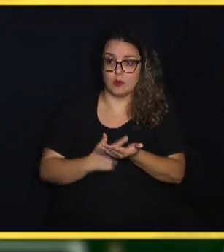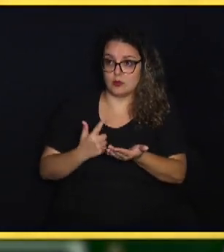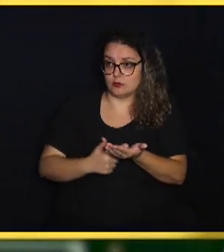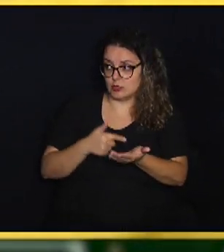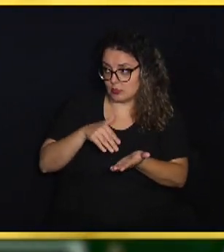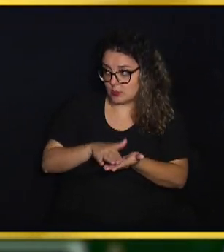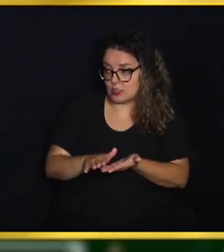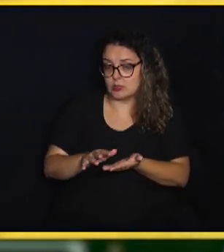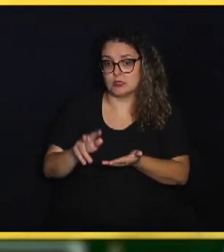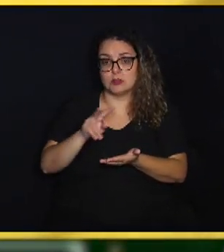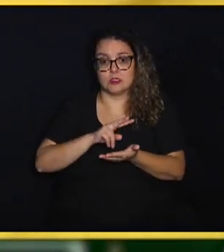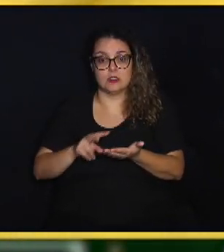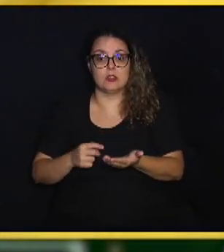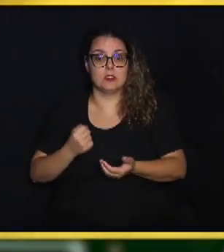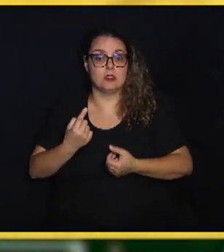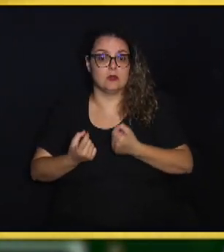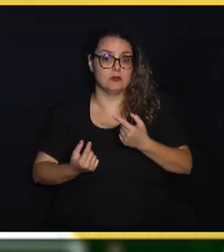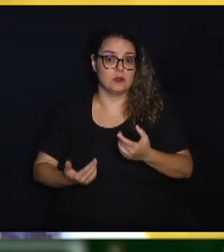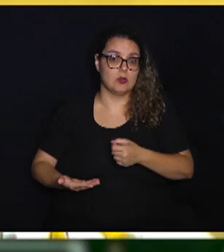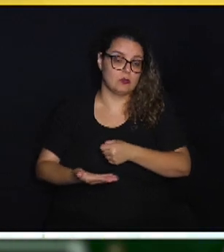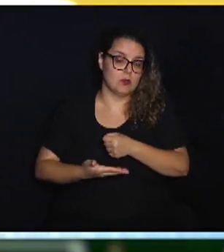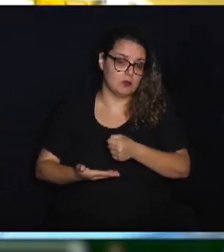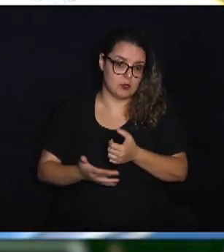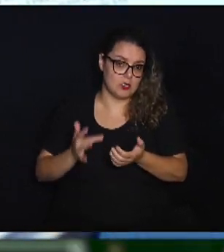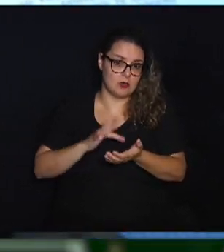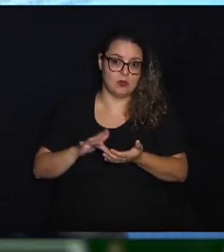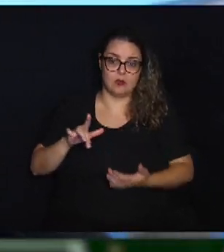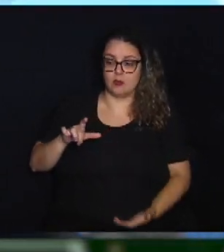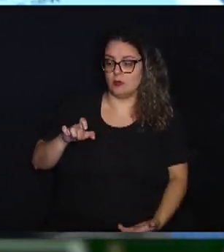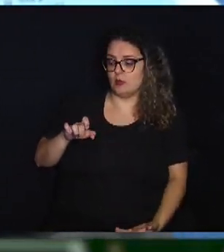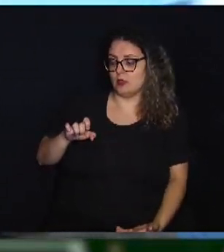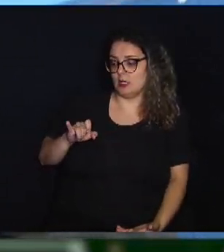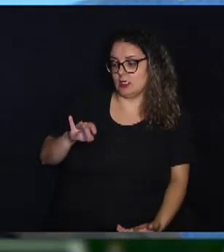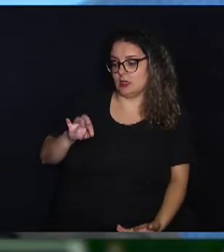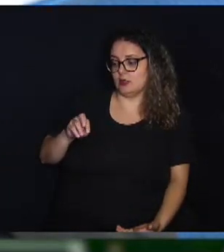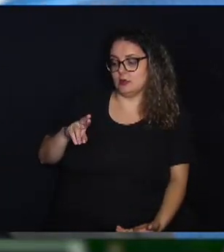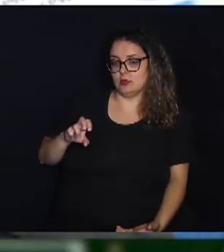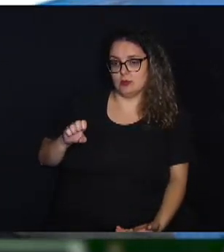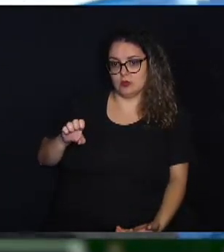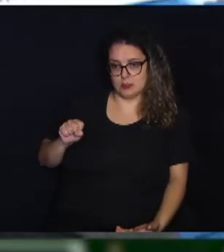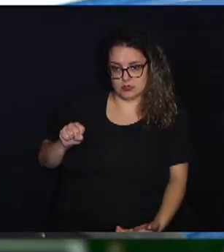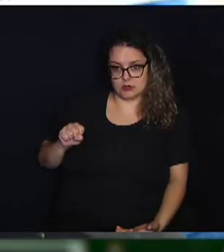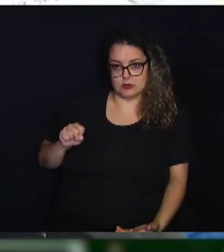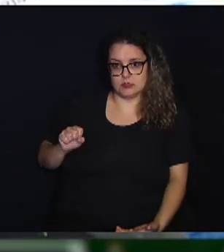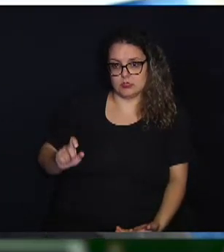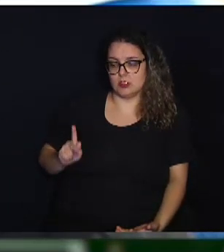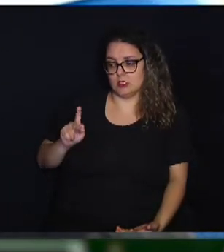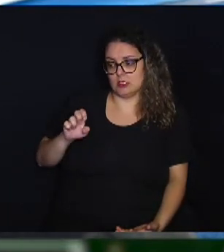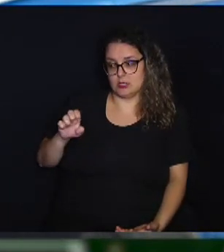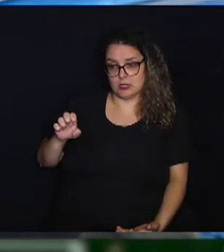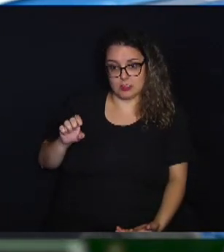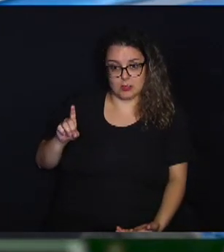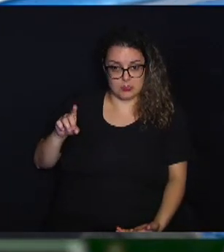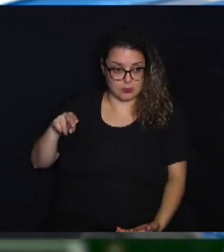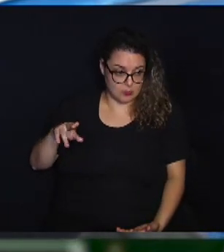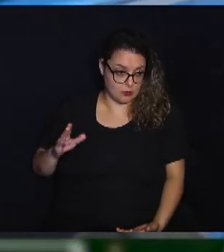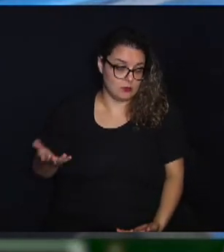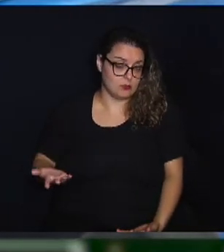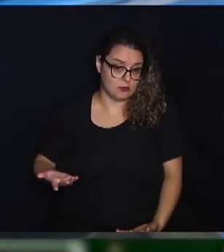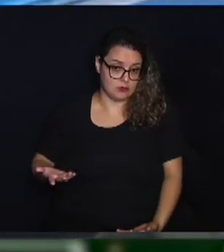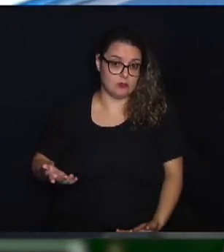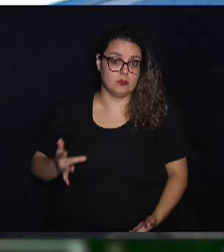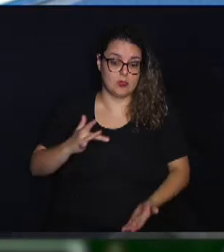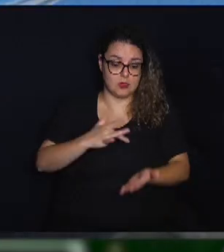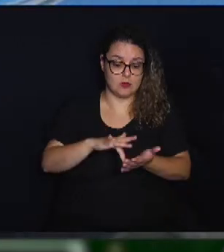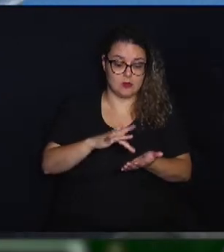e lê-lo em algum suporte digital, ou leitores, né, como o Kindle, por exemplo, ou mesmo em tablets, computador, até mesmo